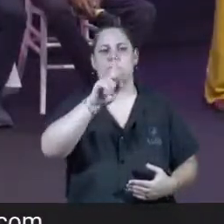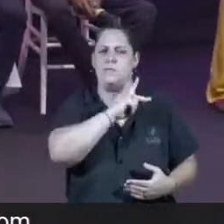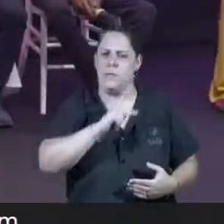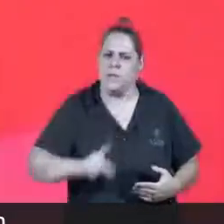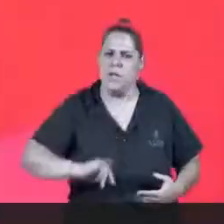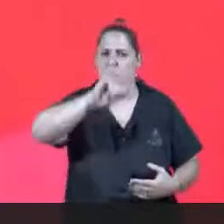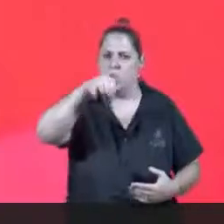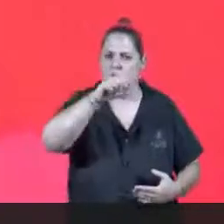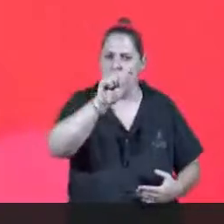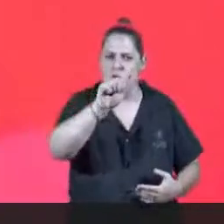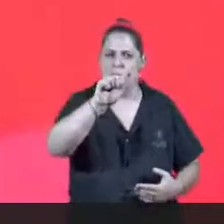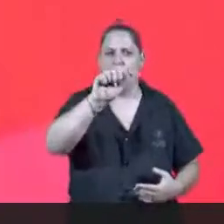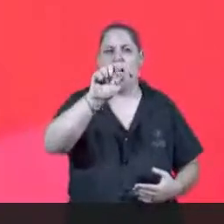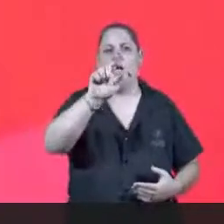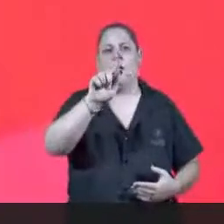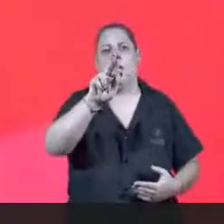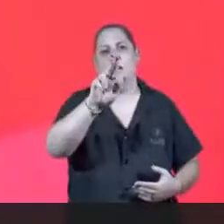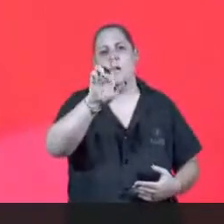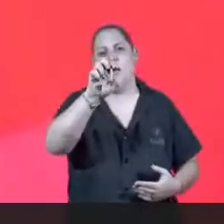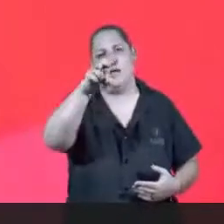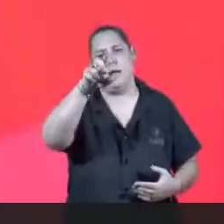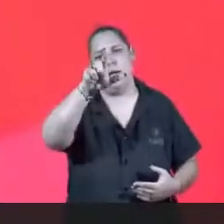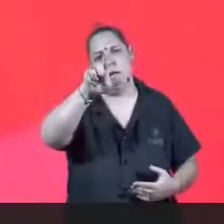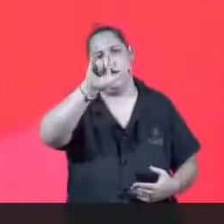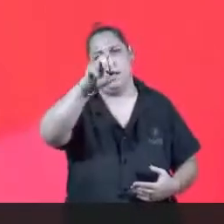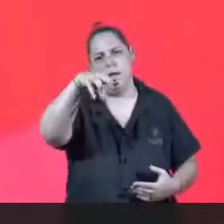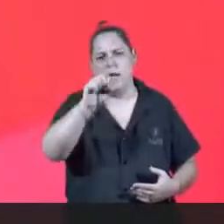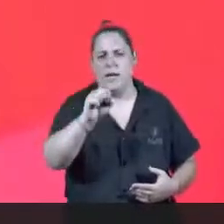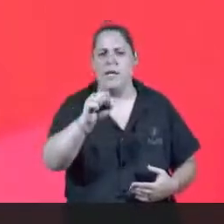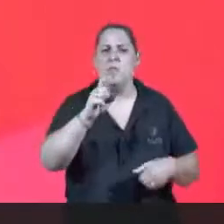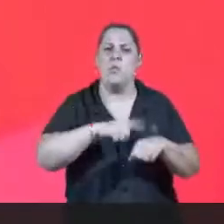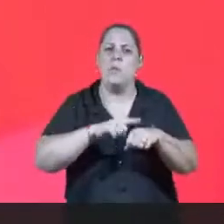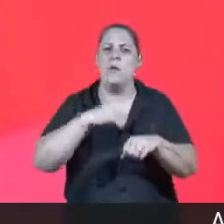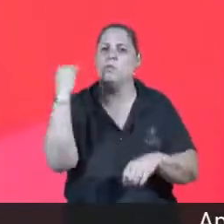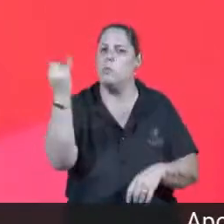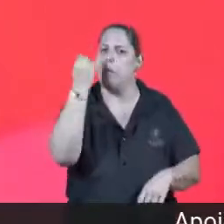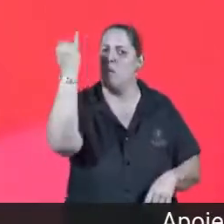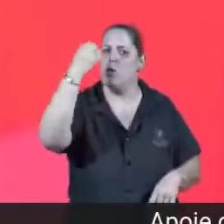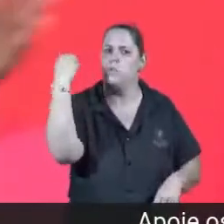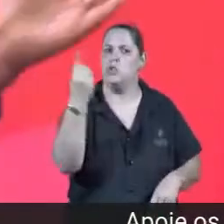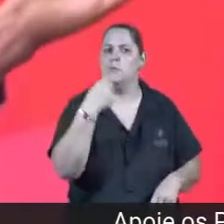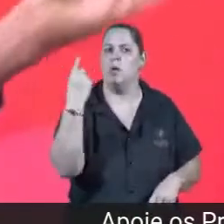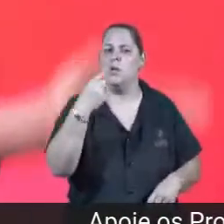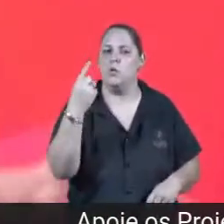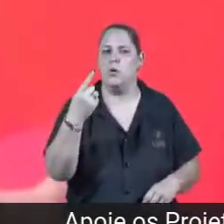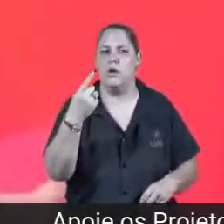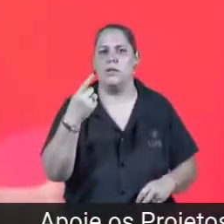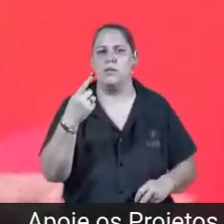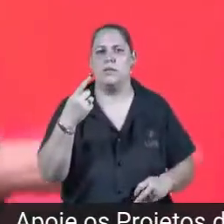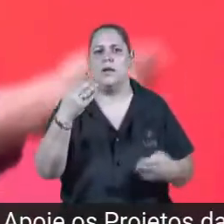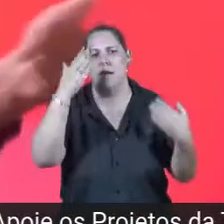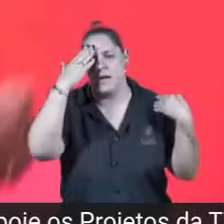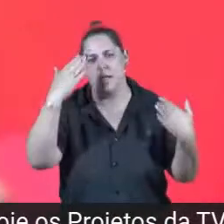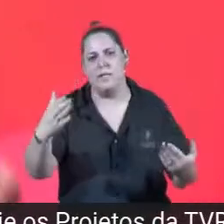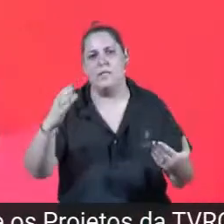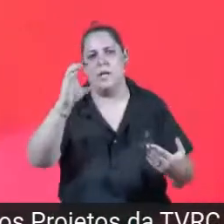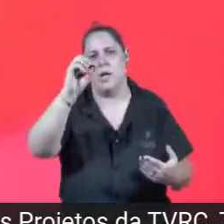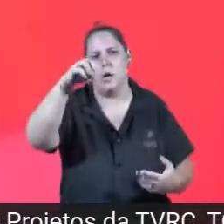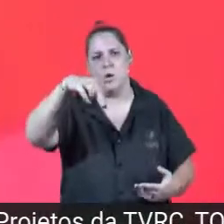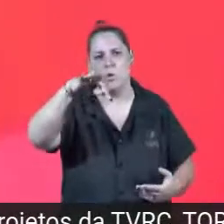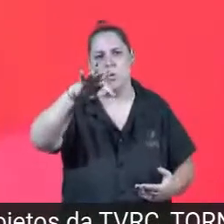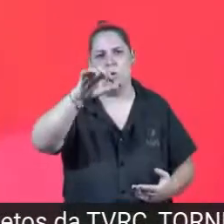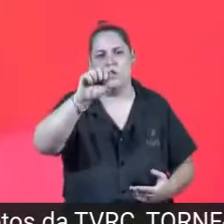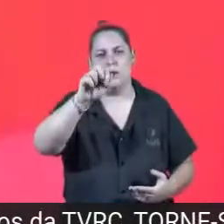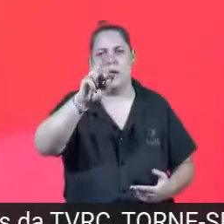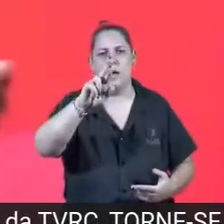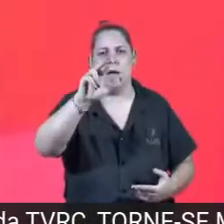todos os setoriais aqui presentes, a direção do nosso partido. É um ato muito importante para nós. cumprimentar o Contarato e, naturalmente, a sua família,